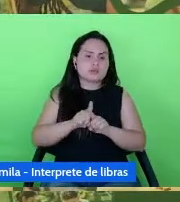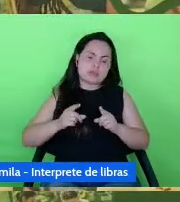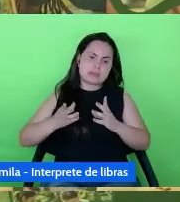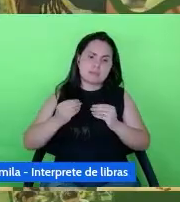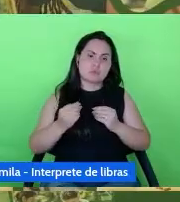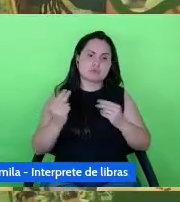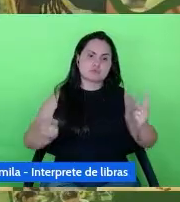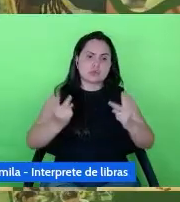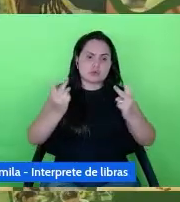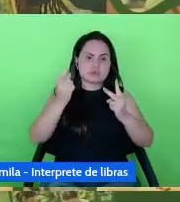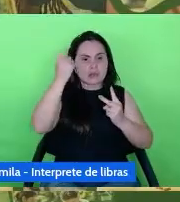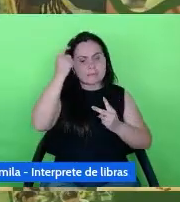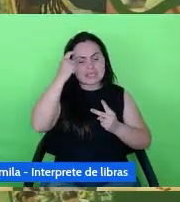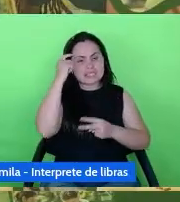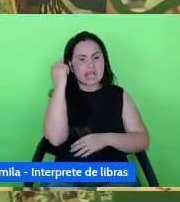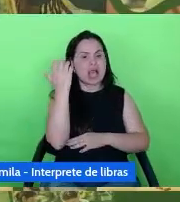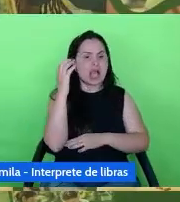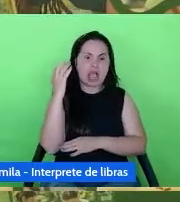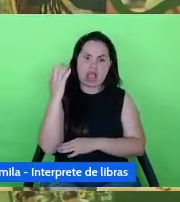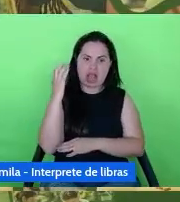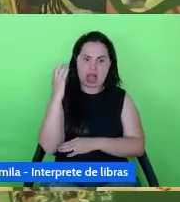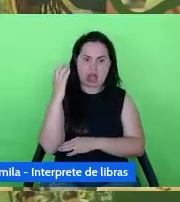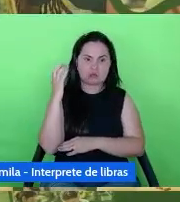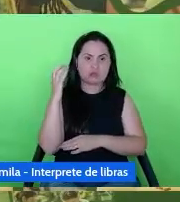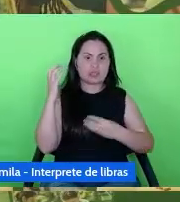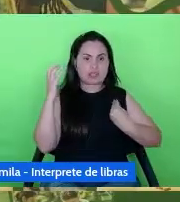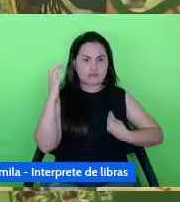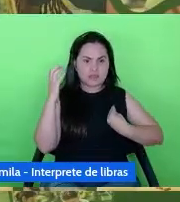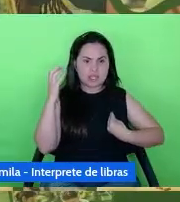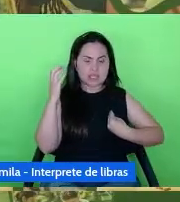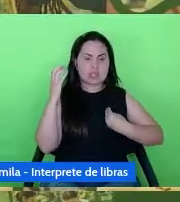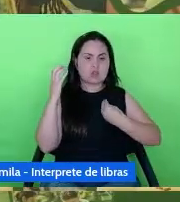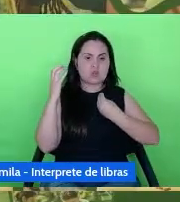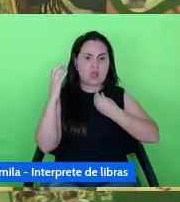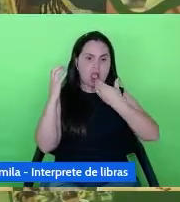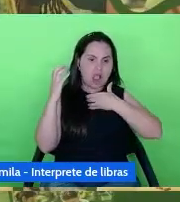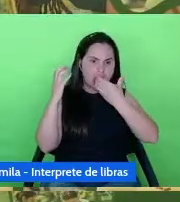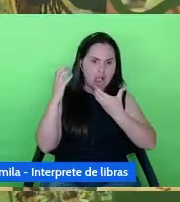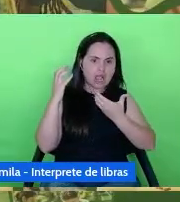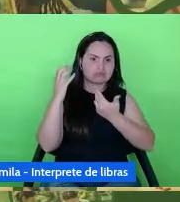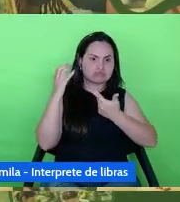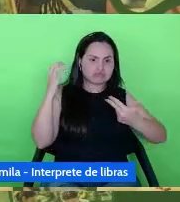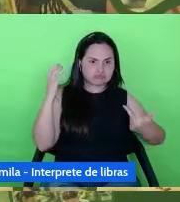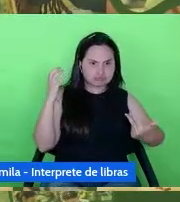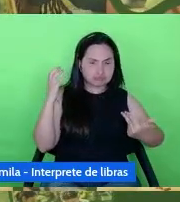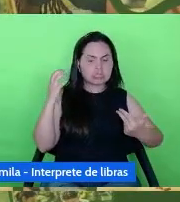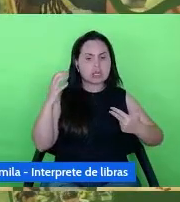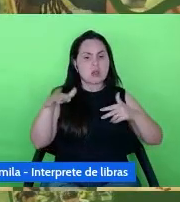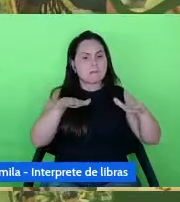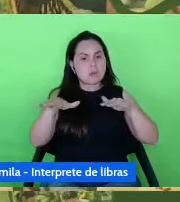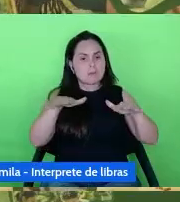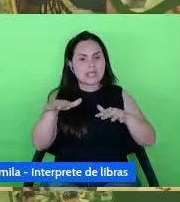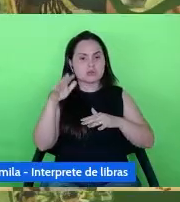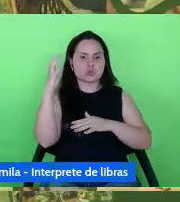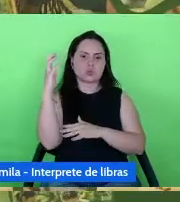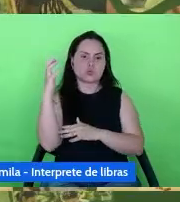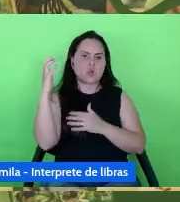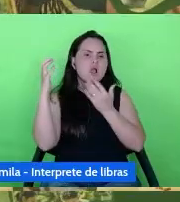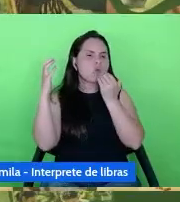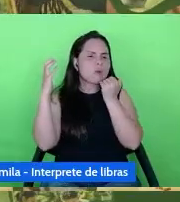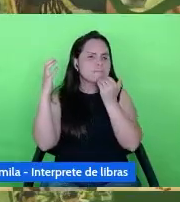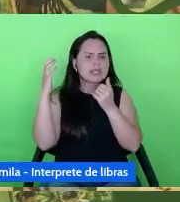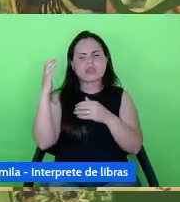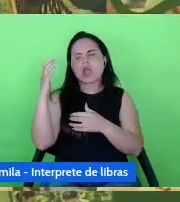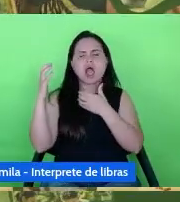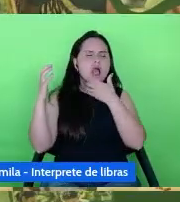valorizar, ter uma árvore vívida, com frutos, para a gente ter um momento ali da sombra, de comer uma fruta na